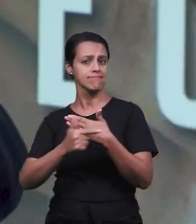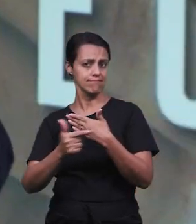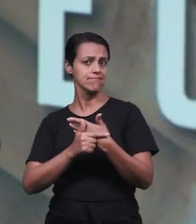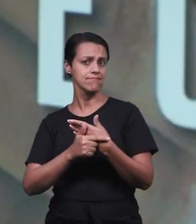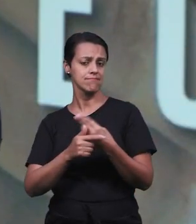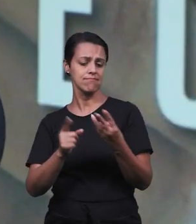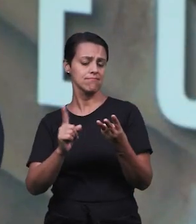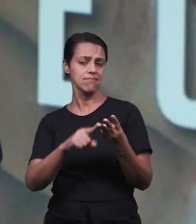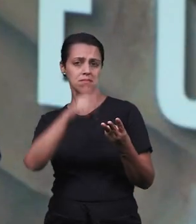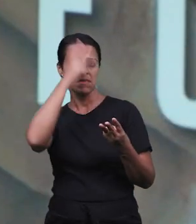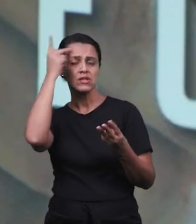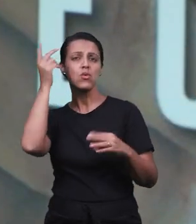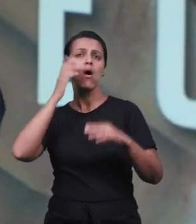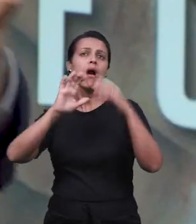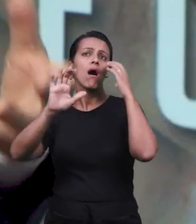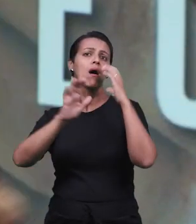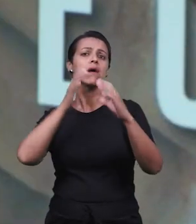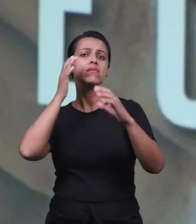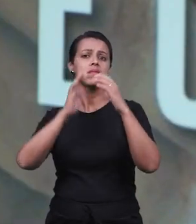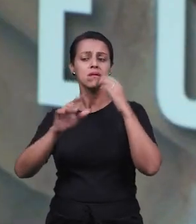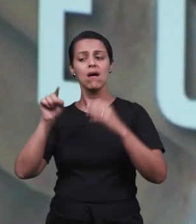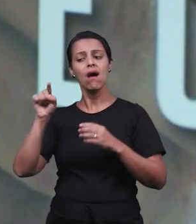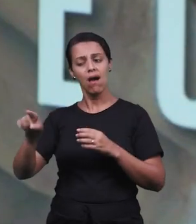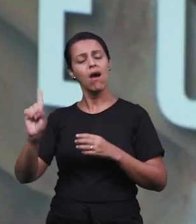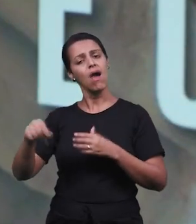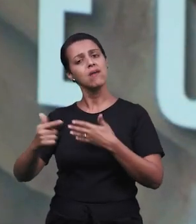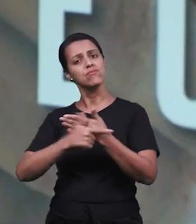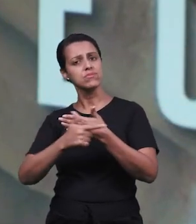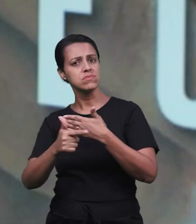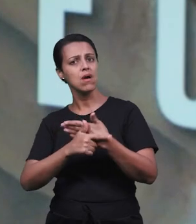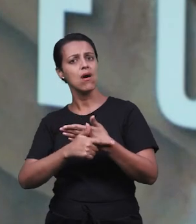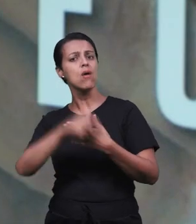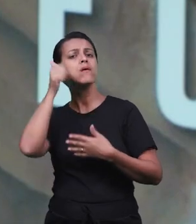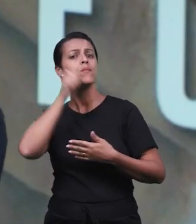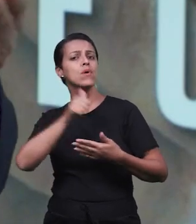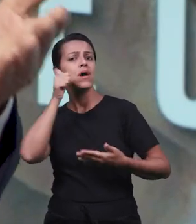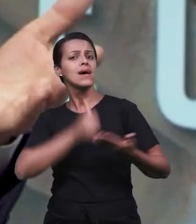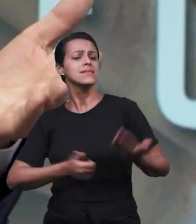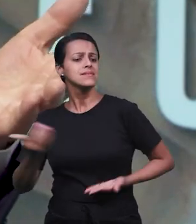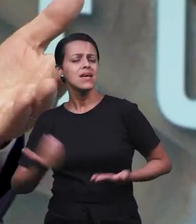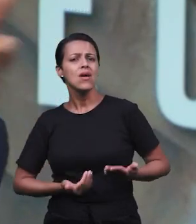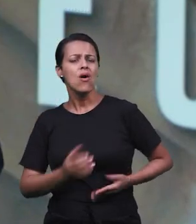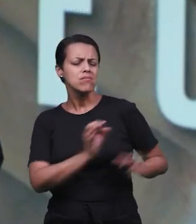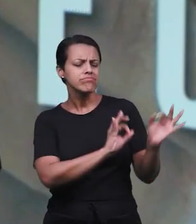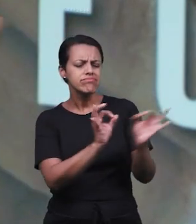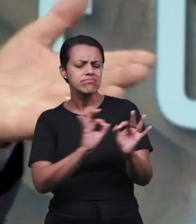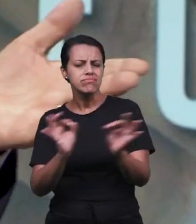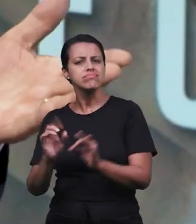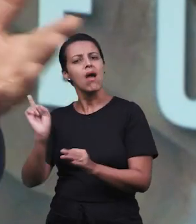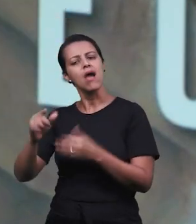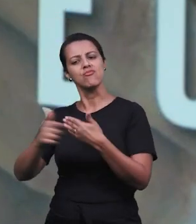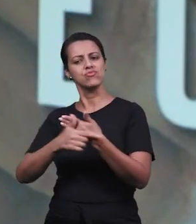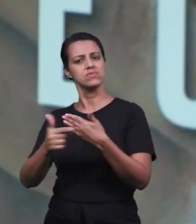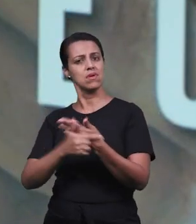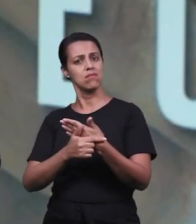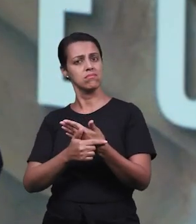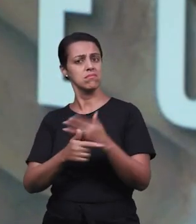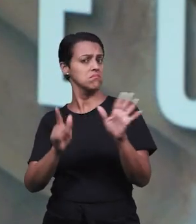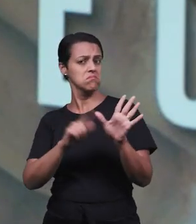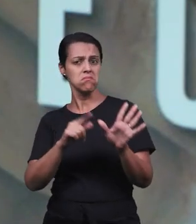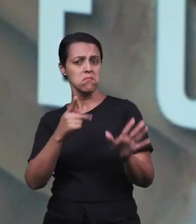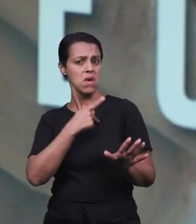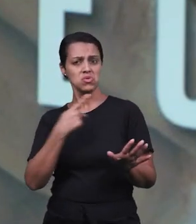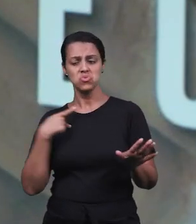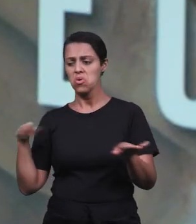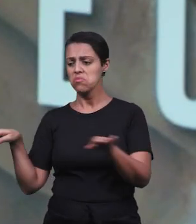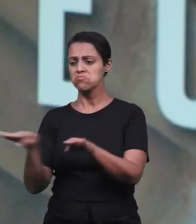função. Tem senhoras que fazem um trabalho com a senhora, é uma função. E o pastor também é uma função, igual aos outros. De forma que as